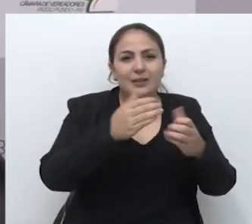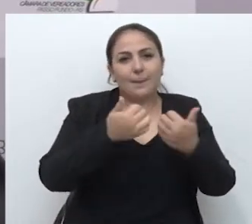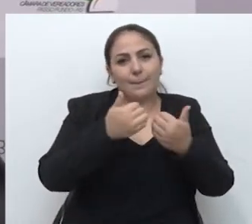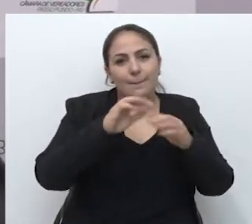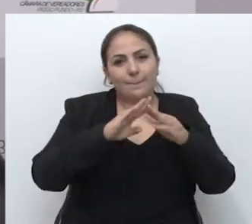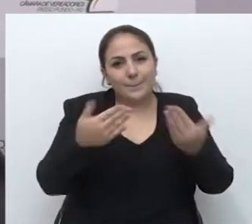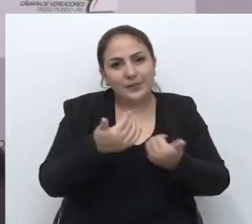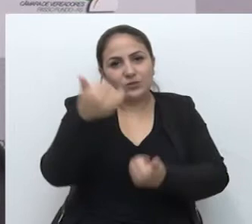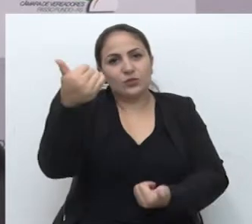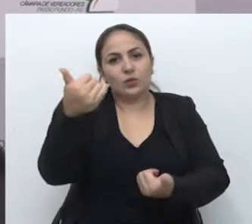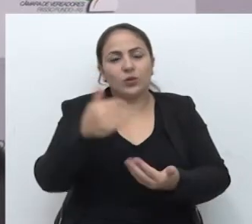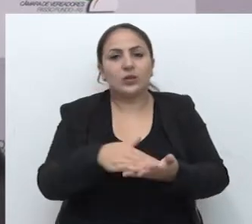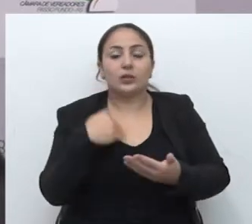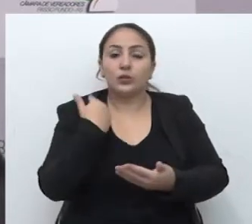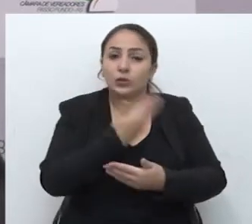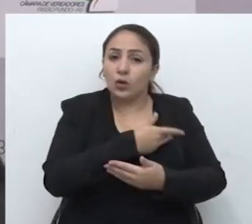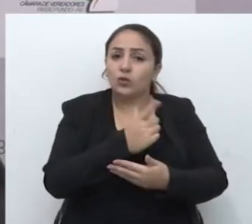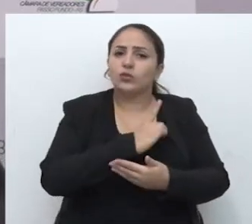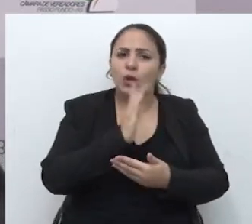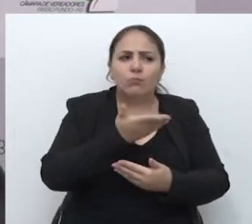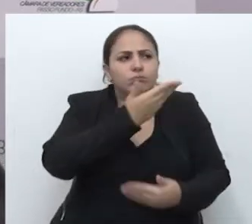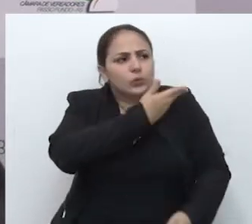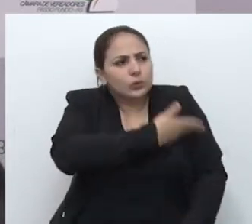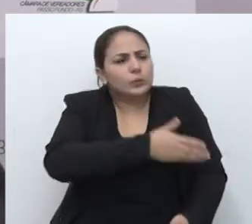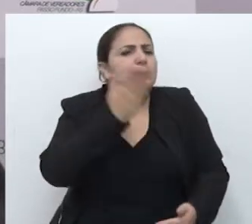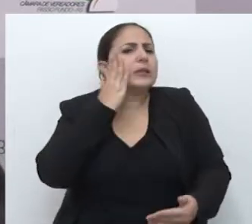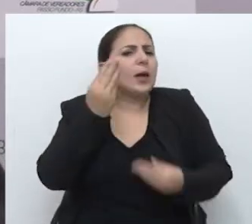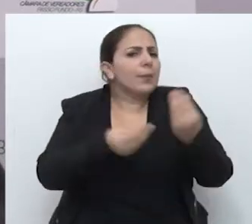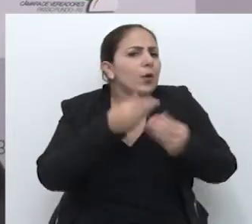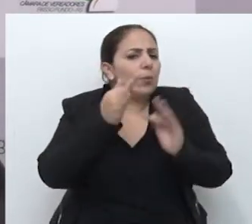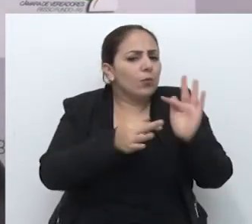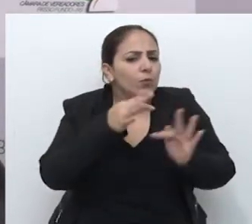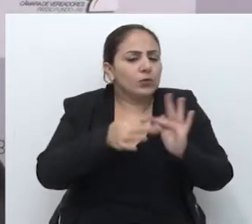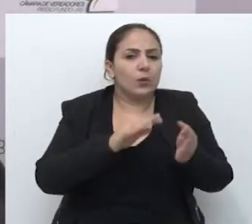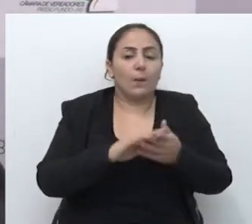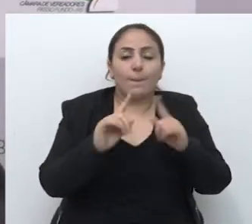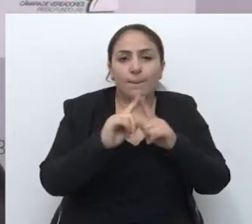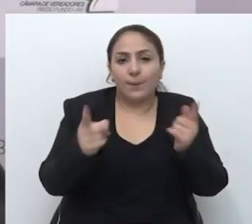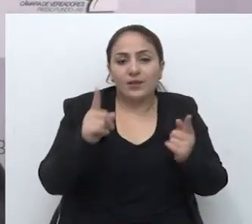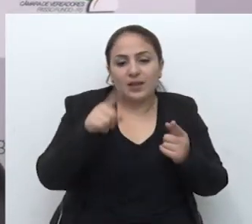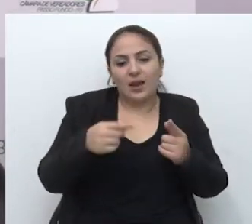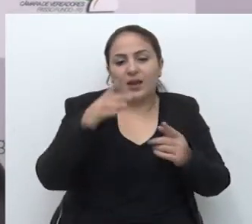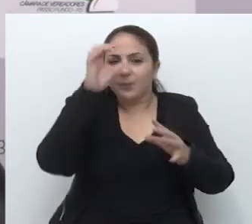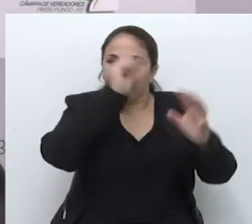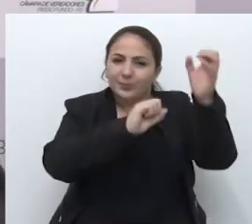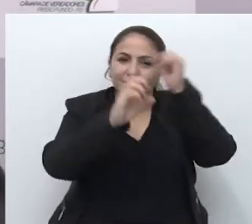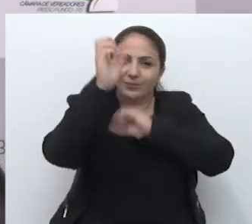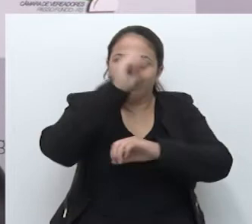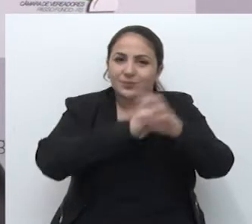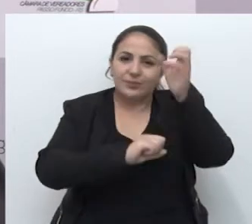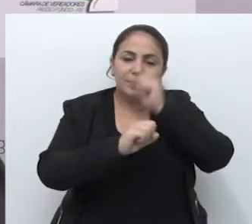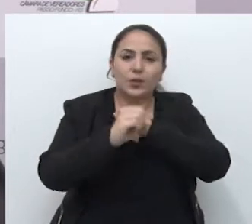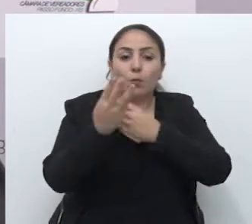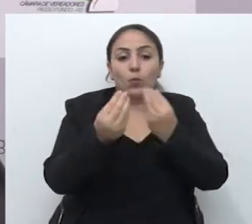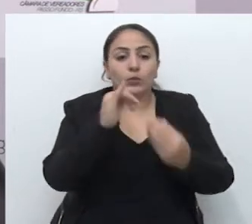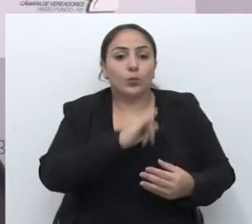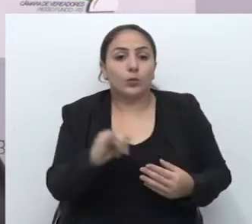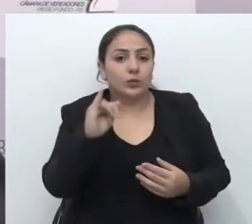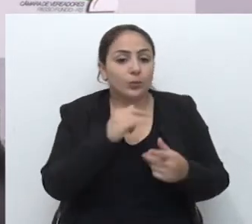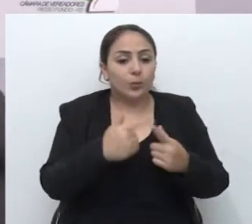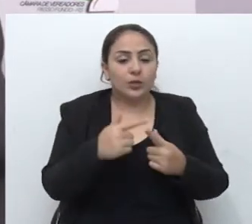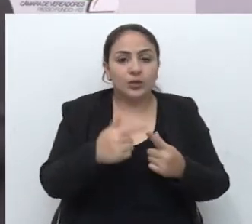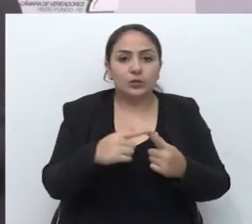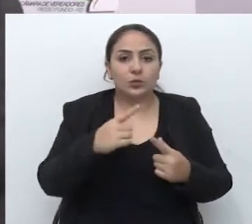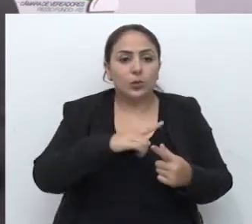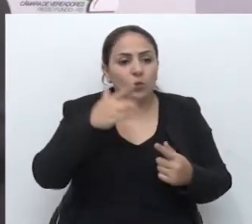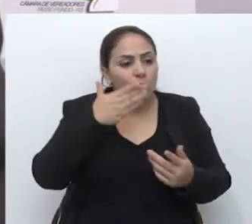da mesa, a gente já tinha um conhecimento de saber como é que funcionava, mas é um aprendizado muito importante